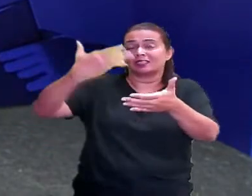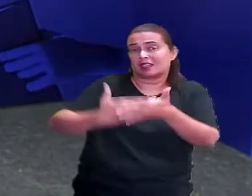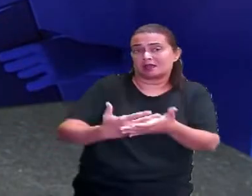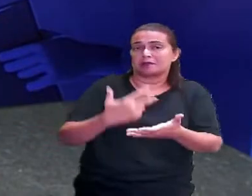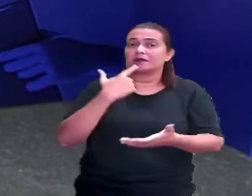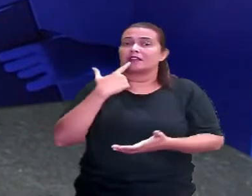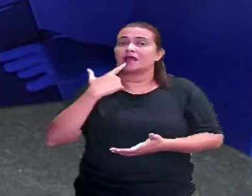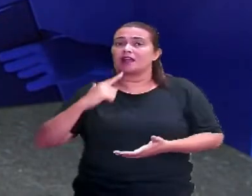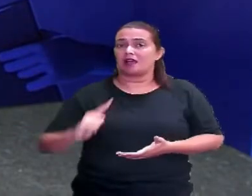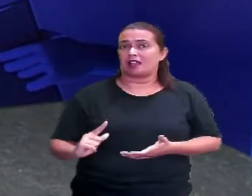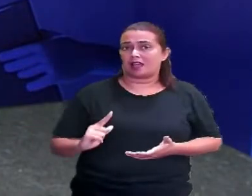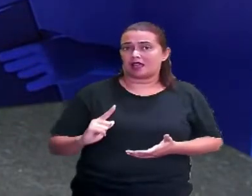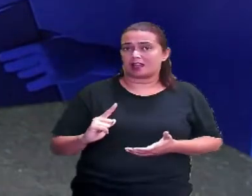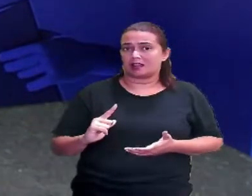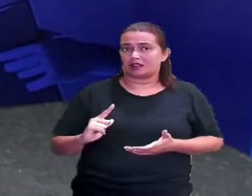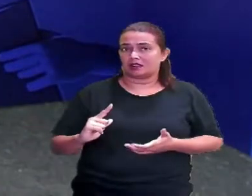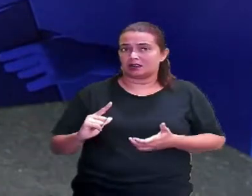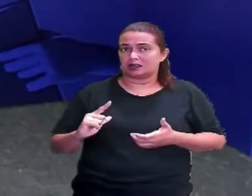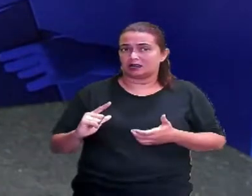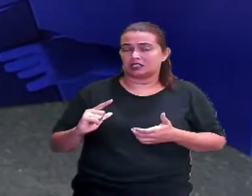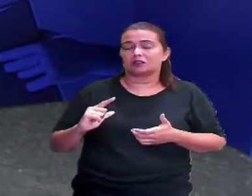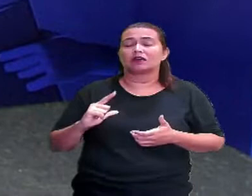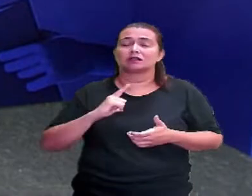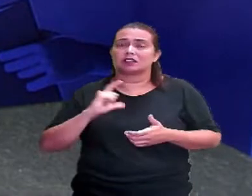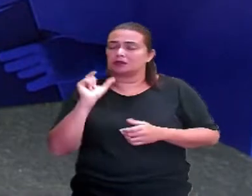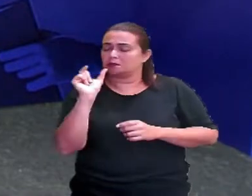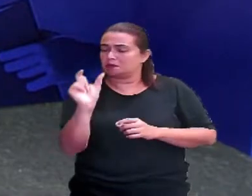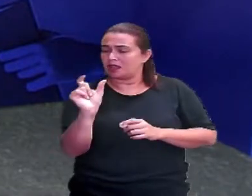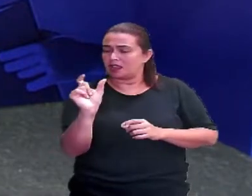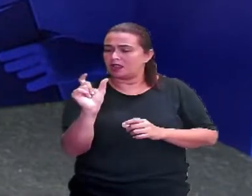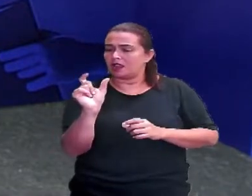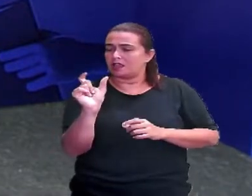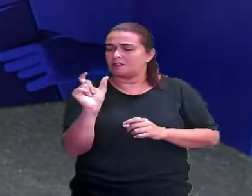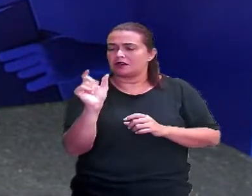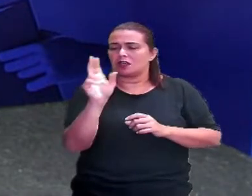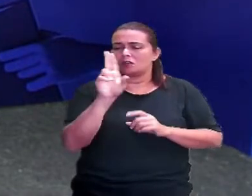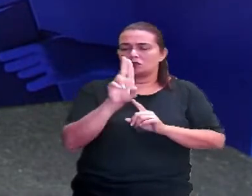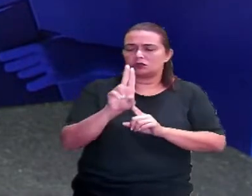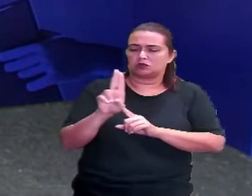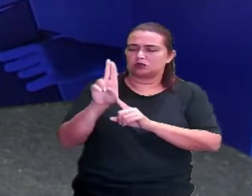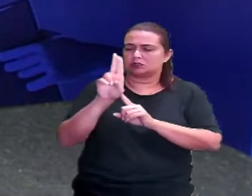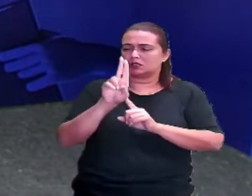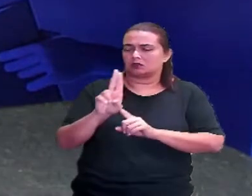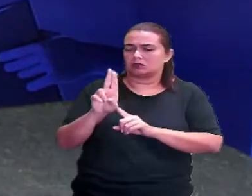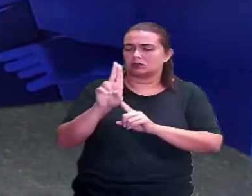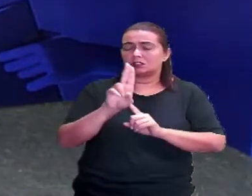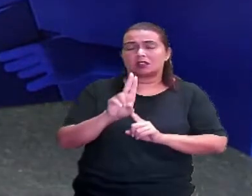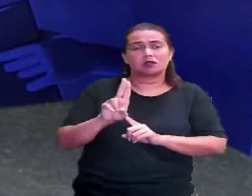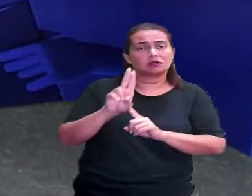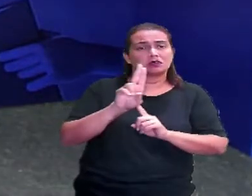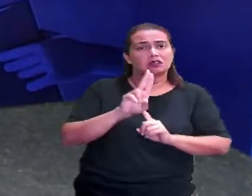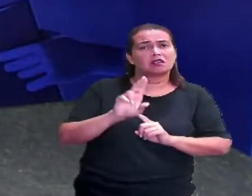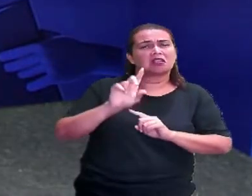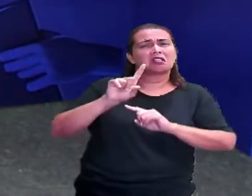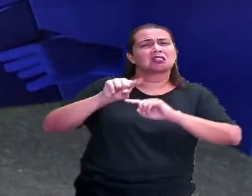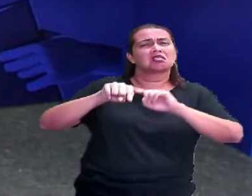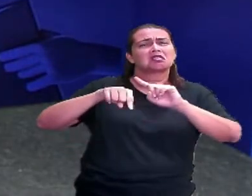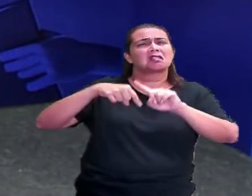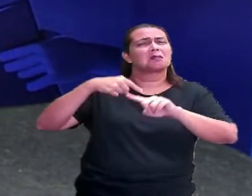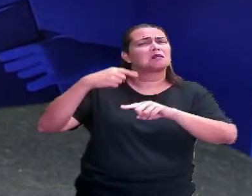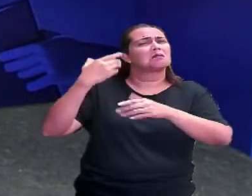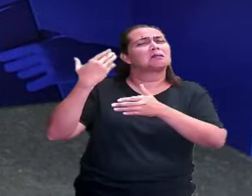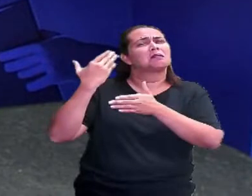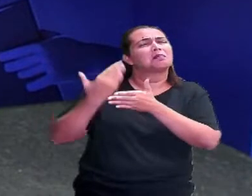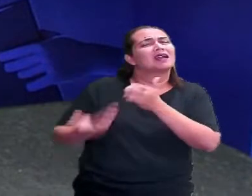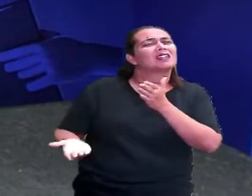vai enferrujando algumas palavras, e essas palavras enferrujadas, só para utilizar uma metáfora aqui, elas